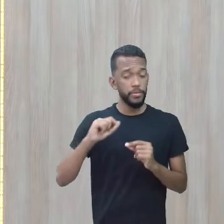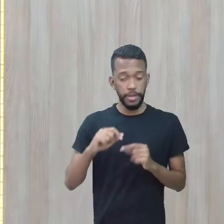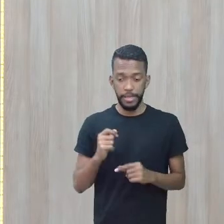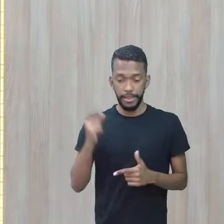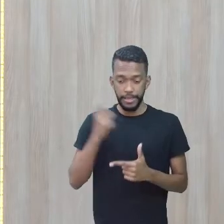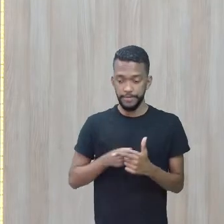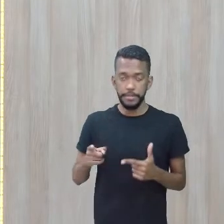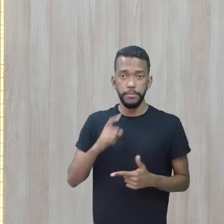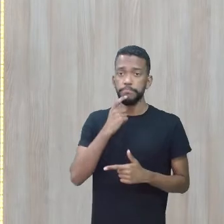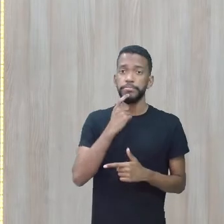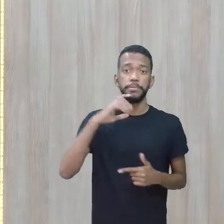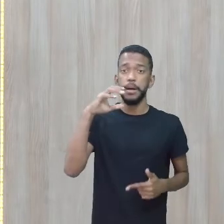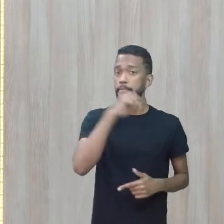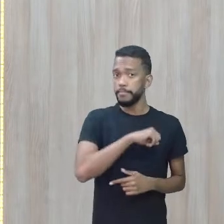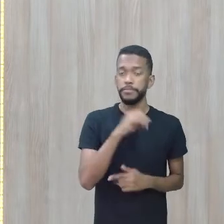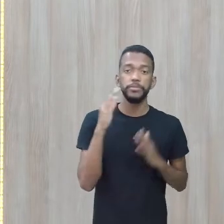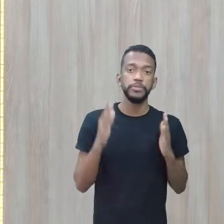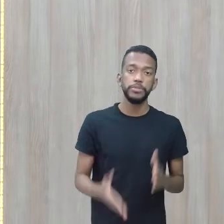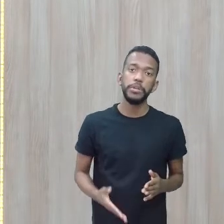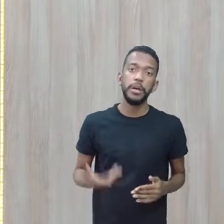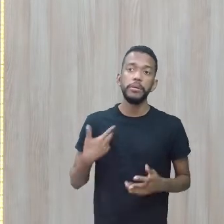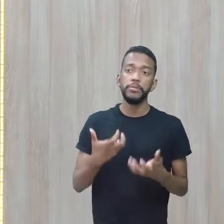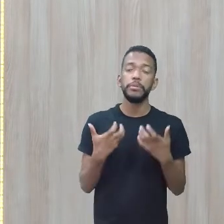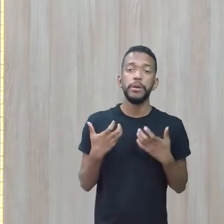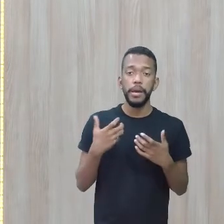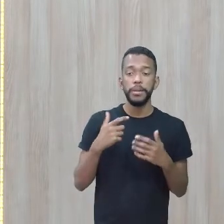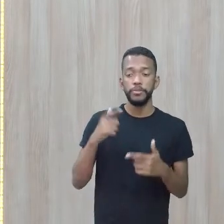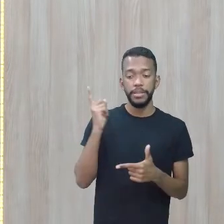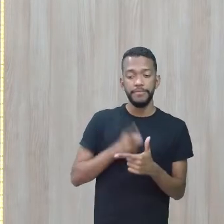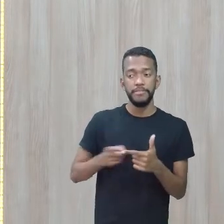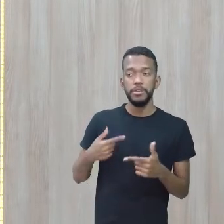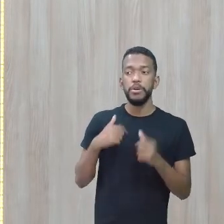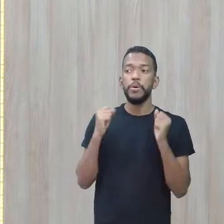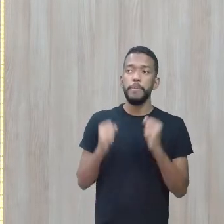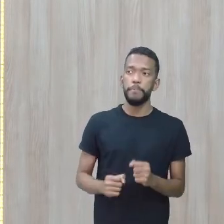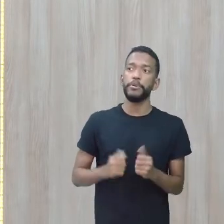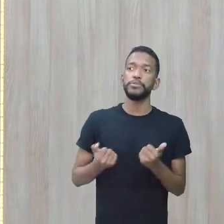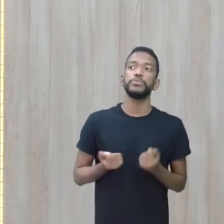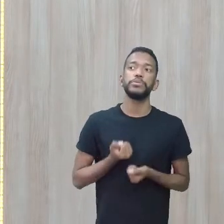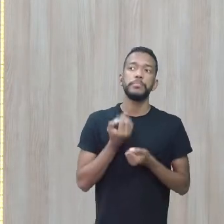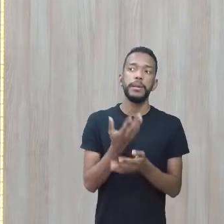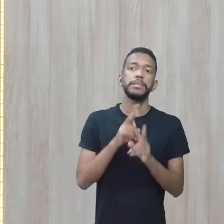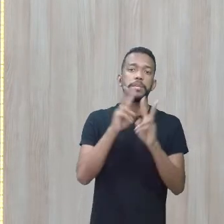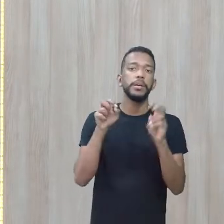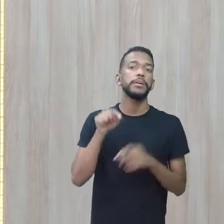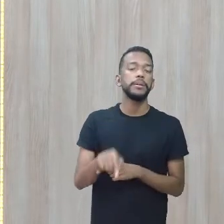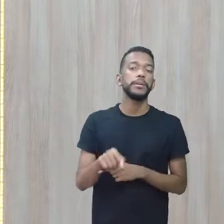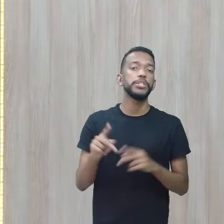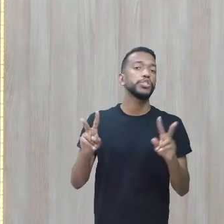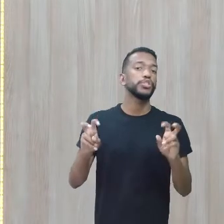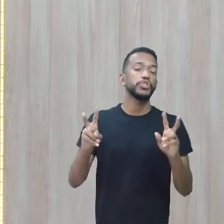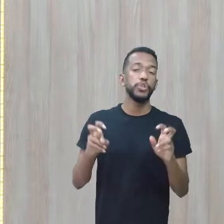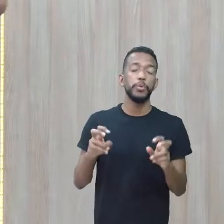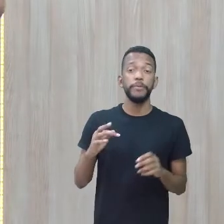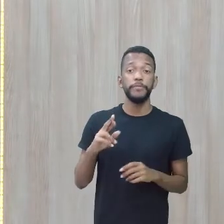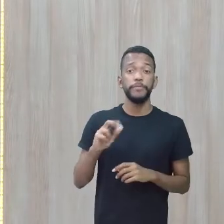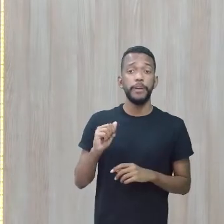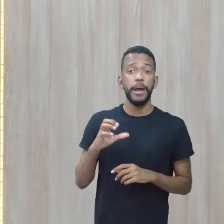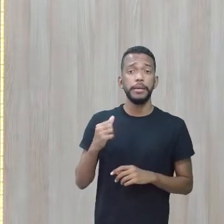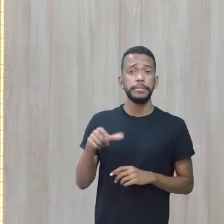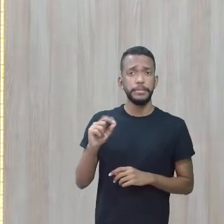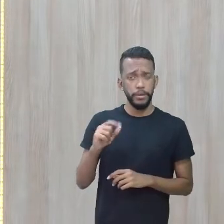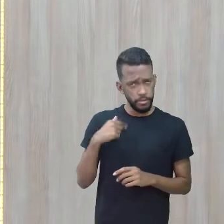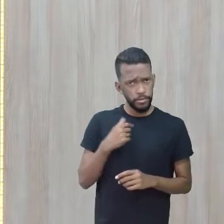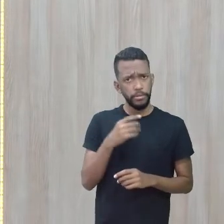ali bem rápido. Eu quero fazer uma divisão e eu posso expressar isso através de uma fração. Lembra da dica que eu dei para